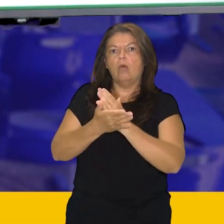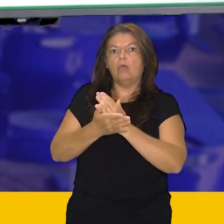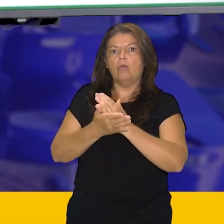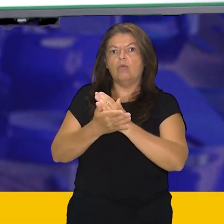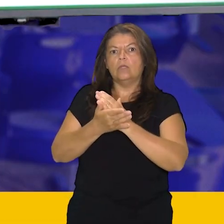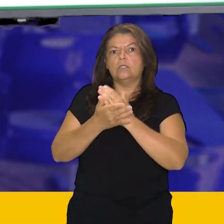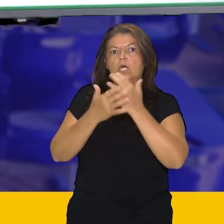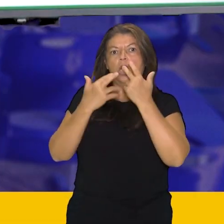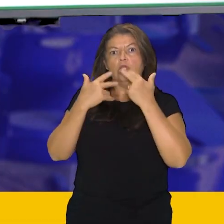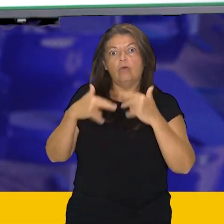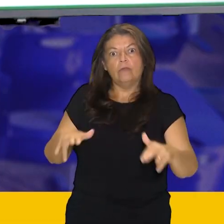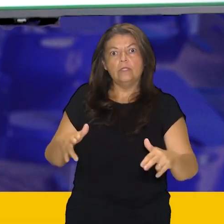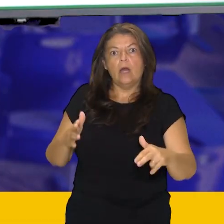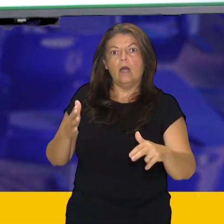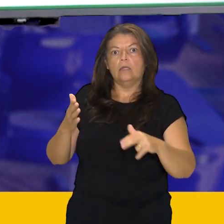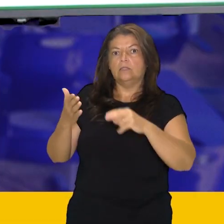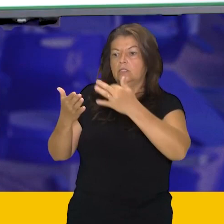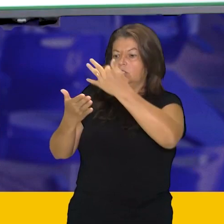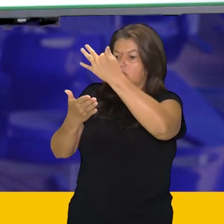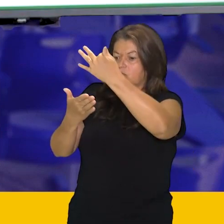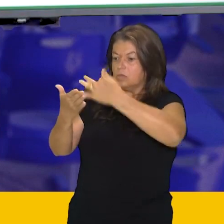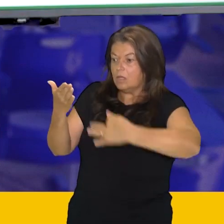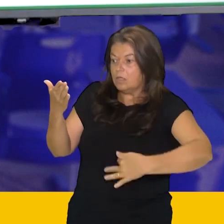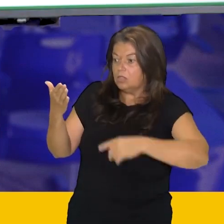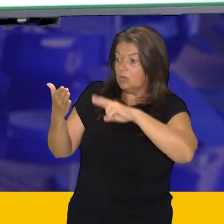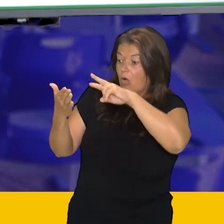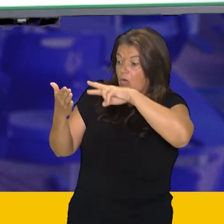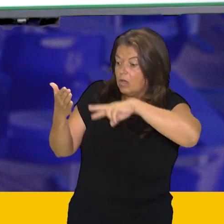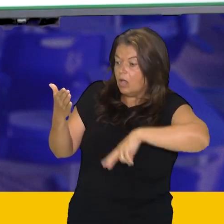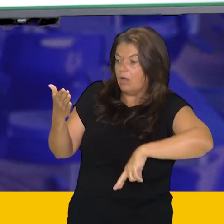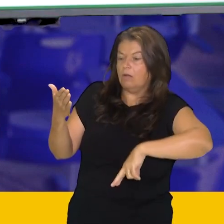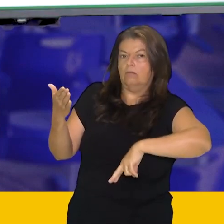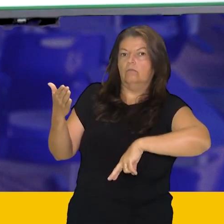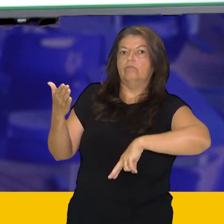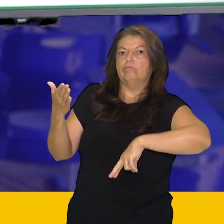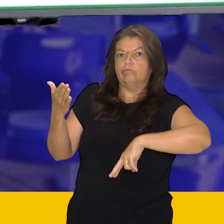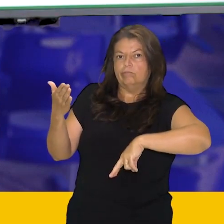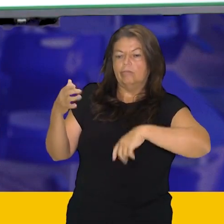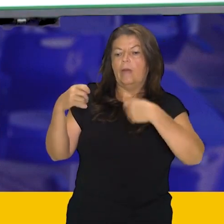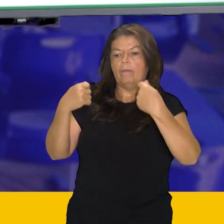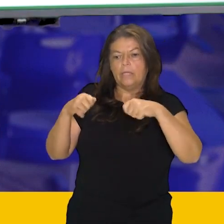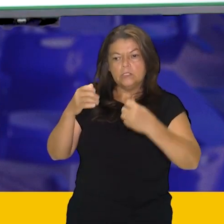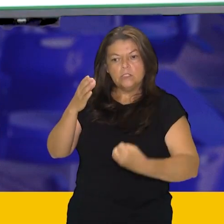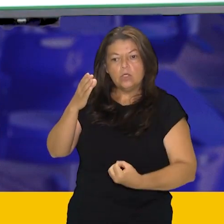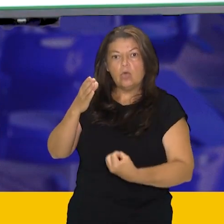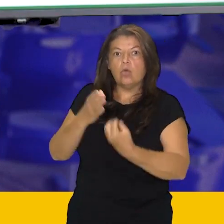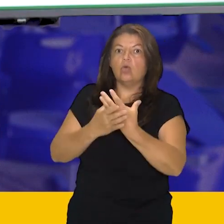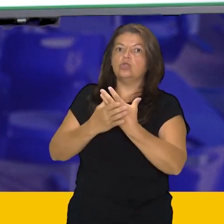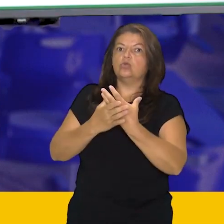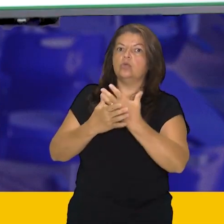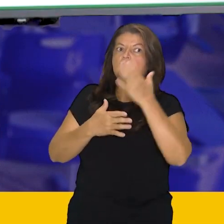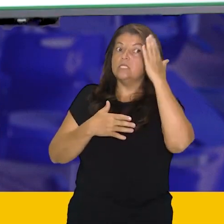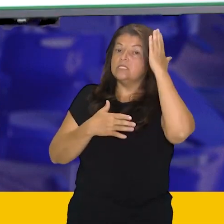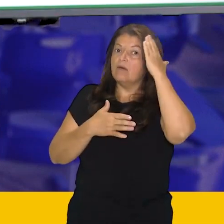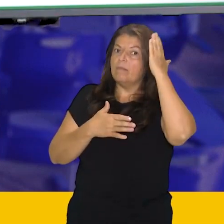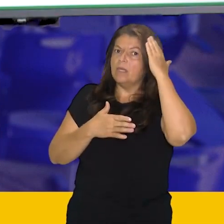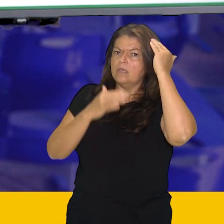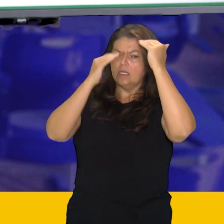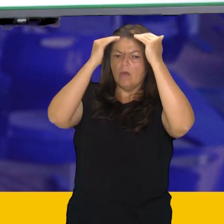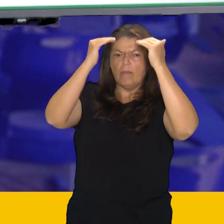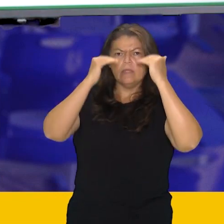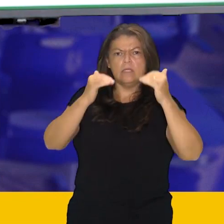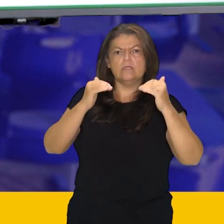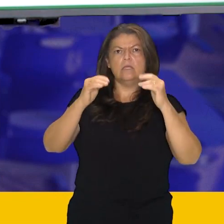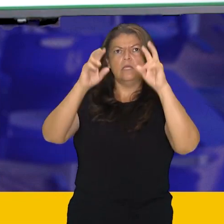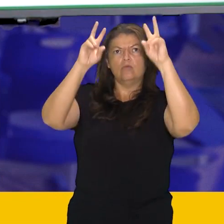o seu posicionamento, ele pode ser percebido facilmente, mas além de todas essas observações comuns